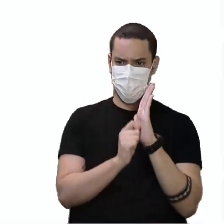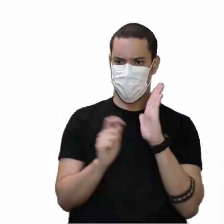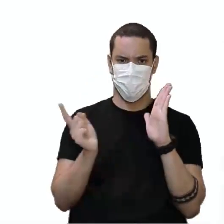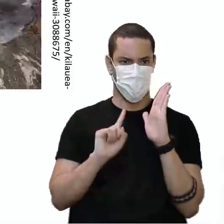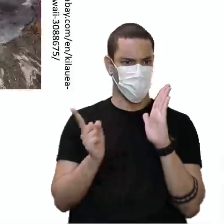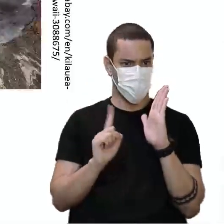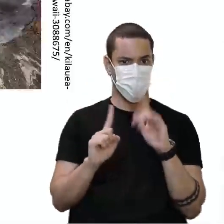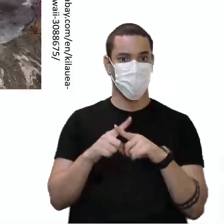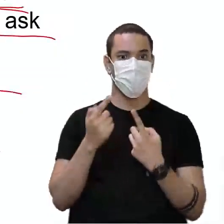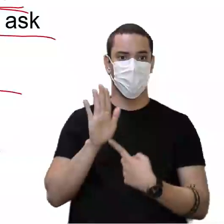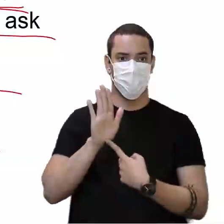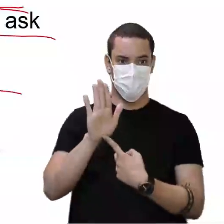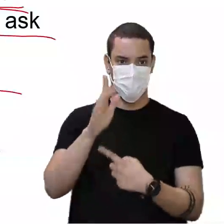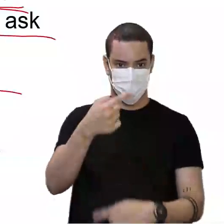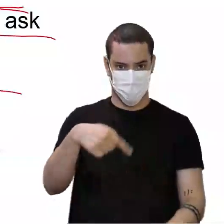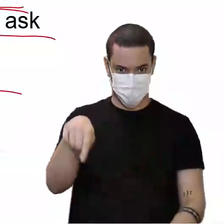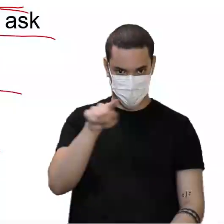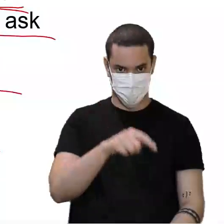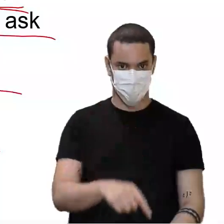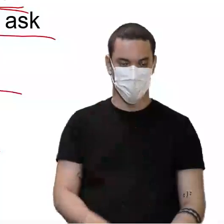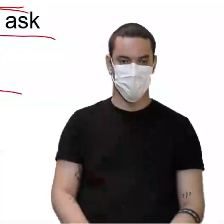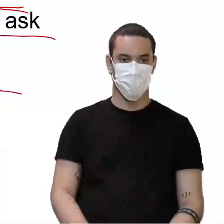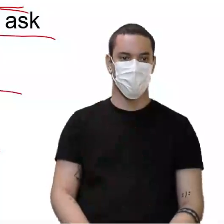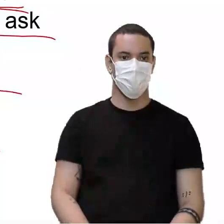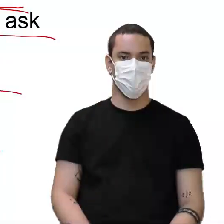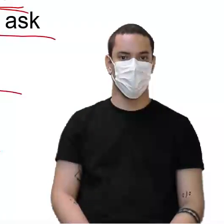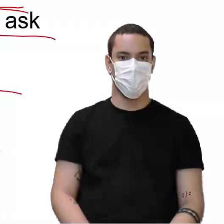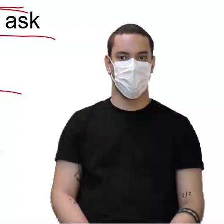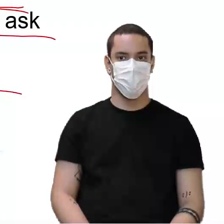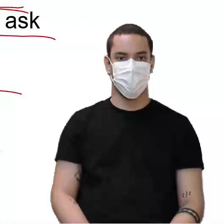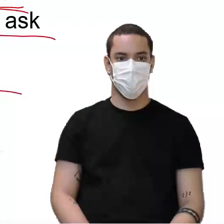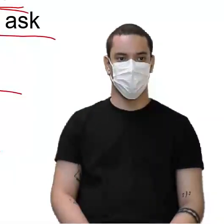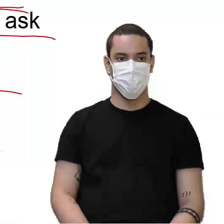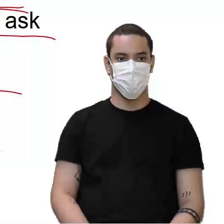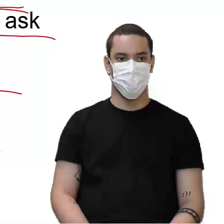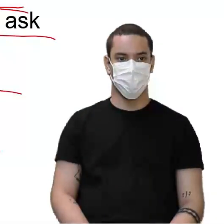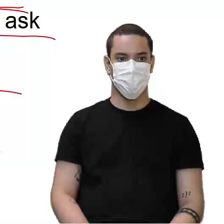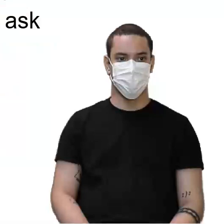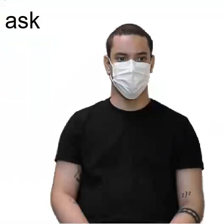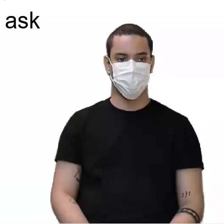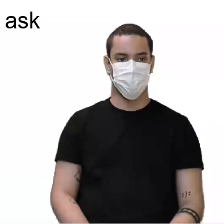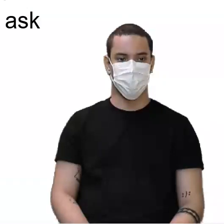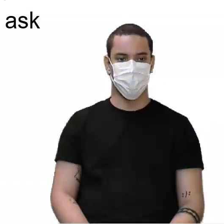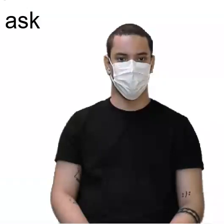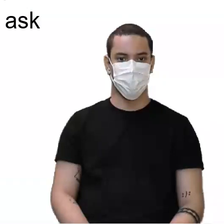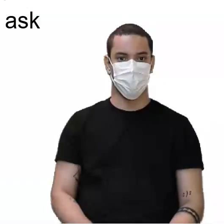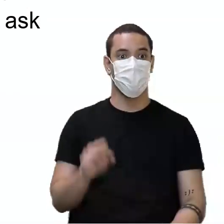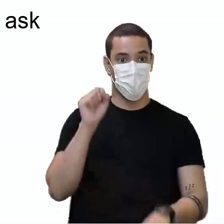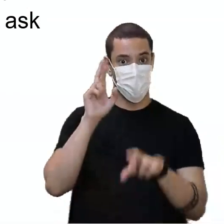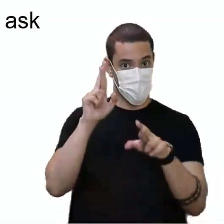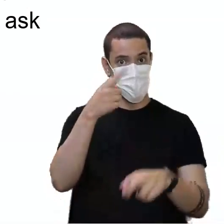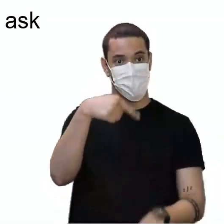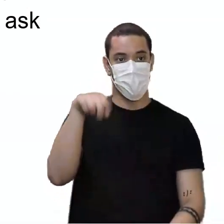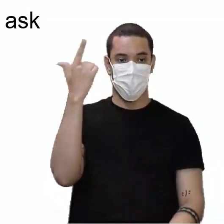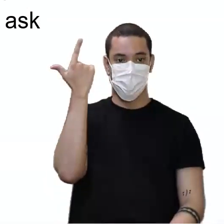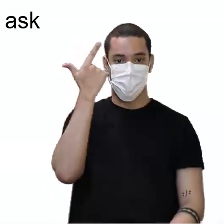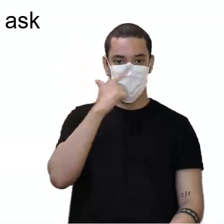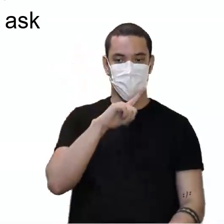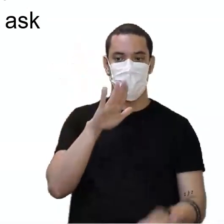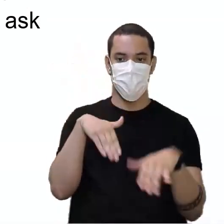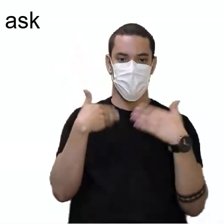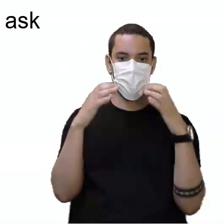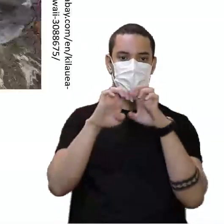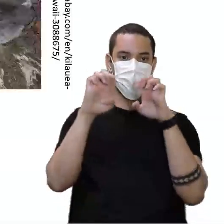aqui, mas eu vou mostrar lá para vocês mais uma vez. Espero que vocês tenham acertado também quais são